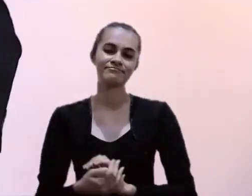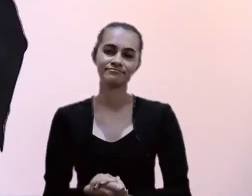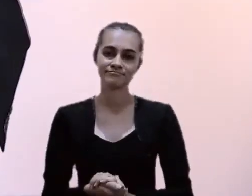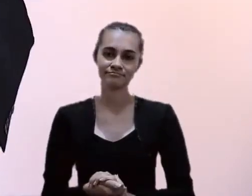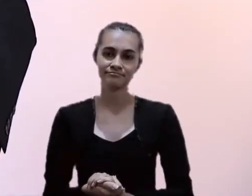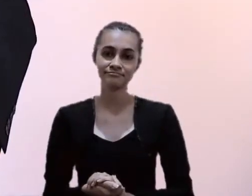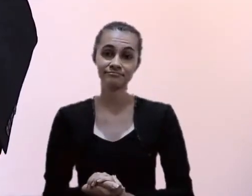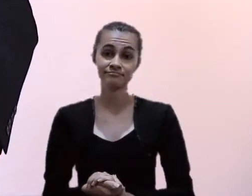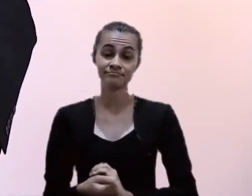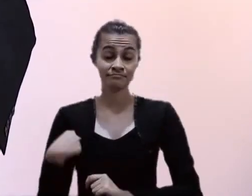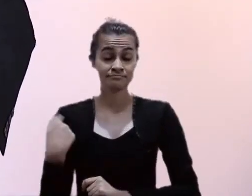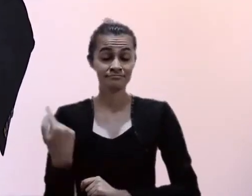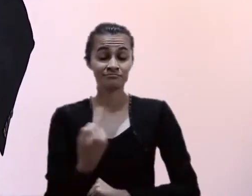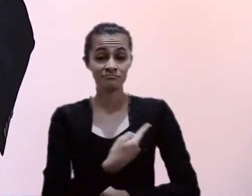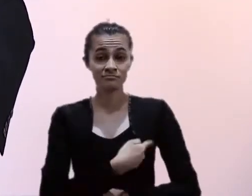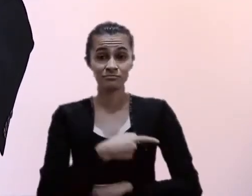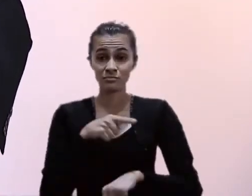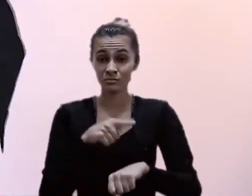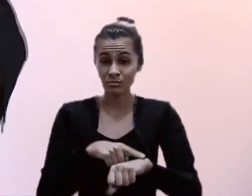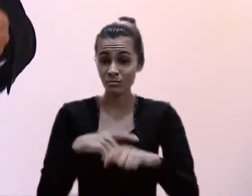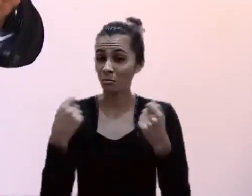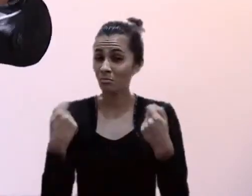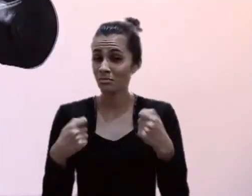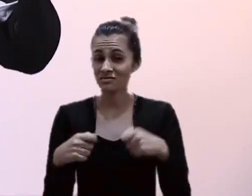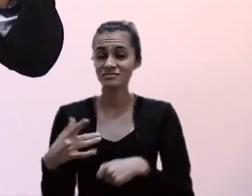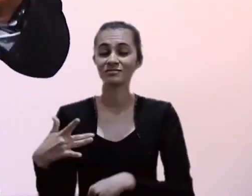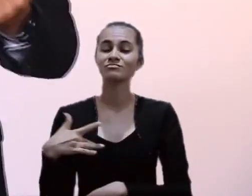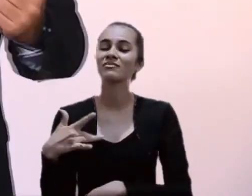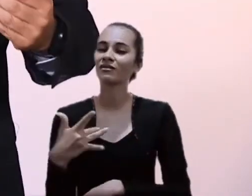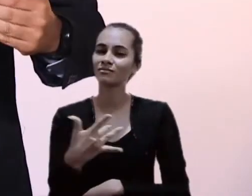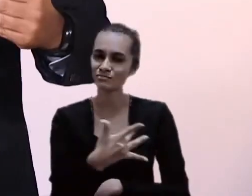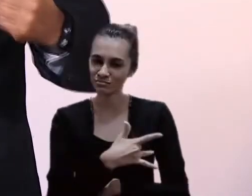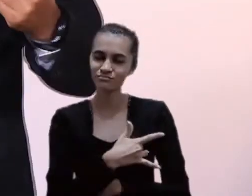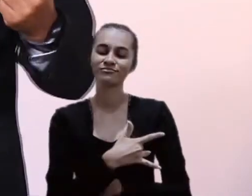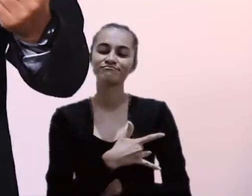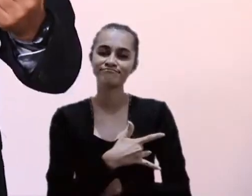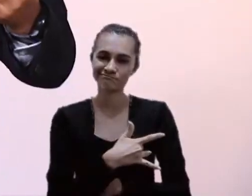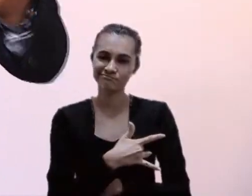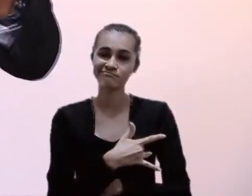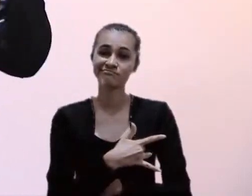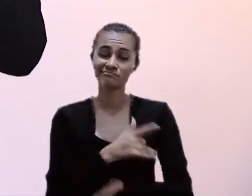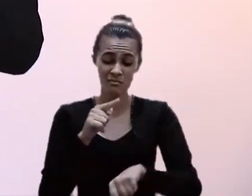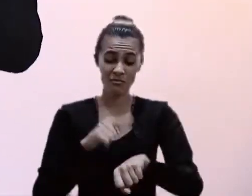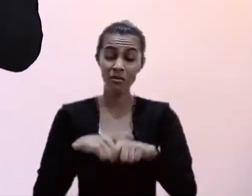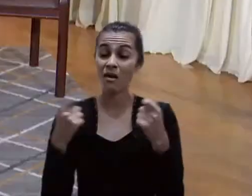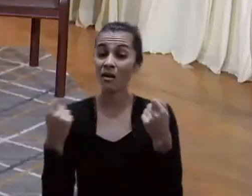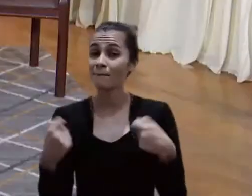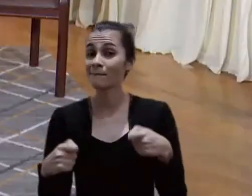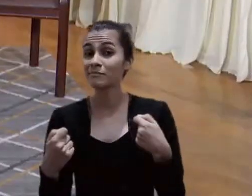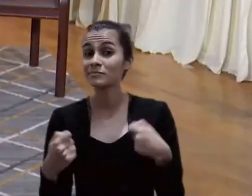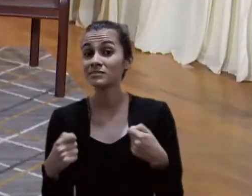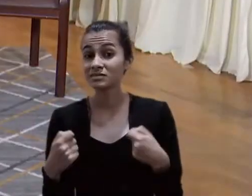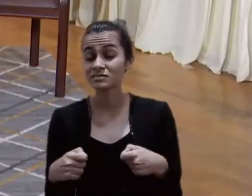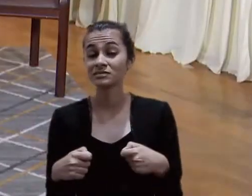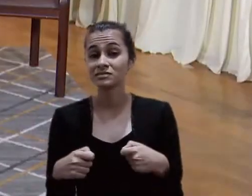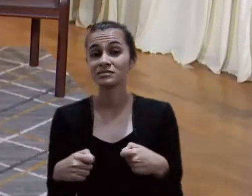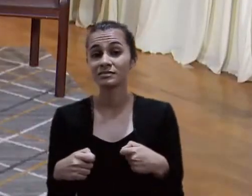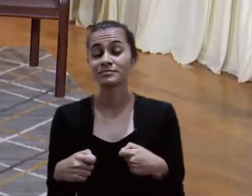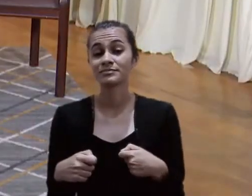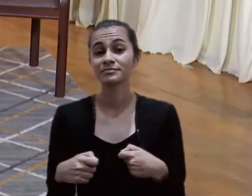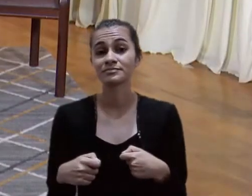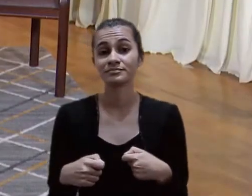em que precisamos de saúde. Estamos em um tempo em que precisamos de ter